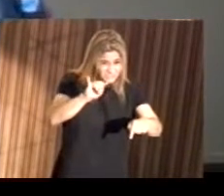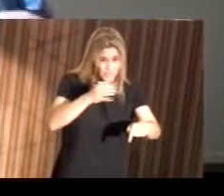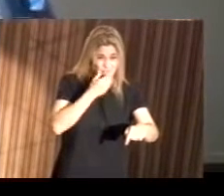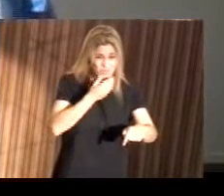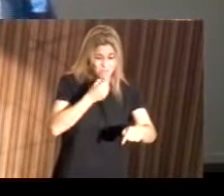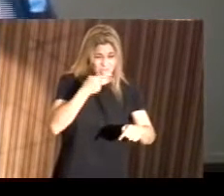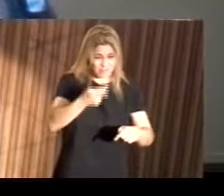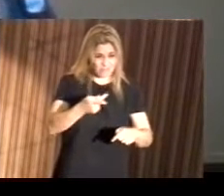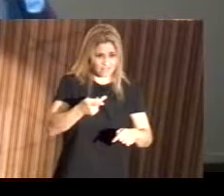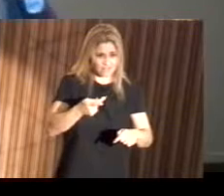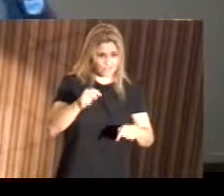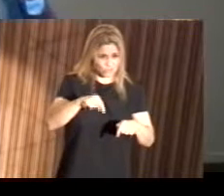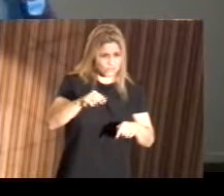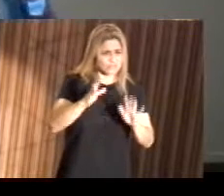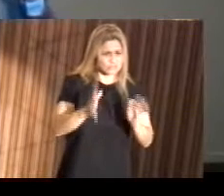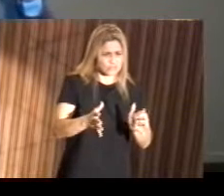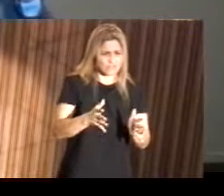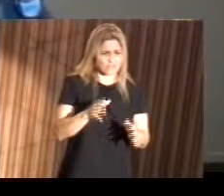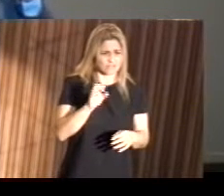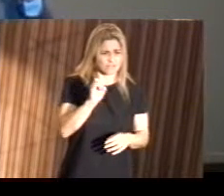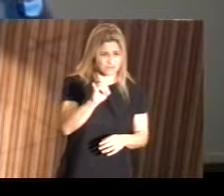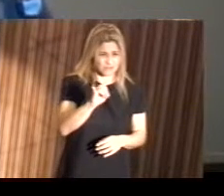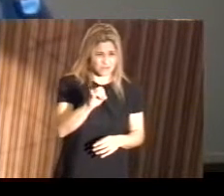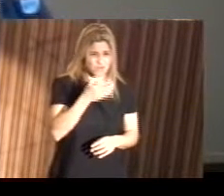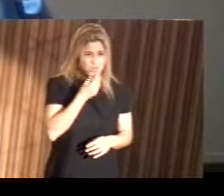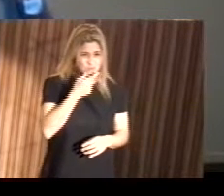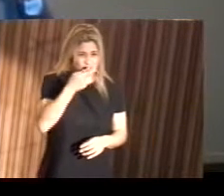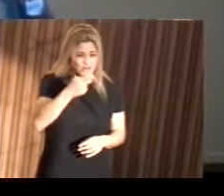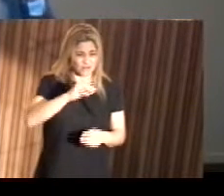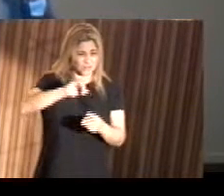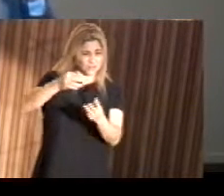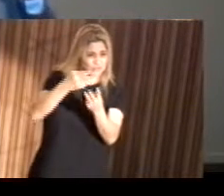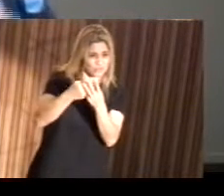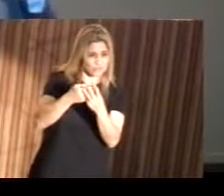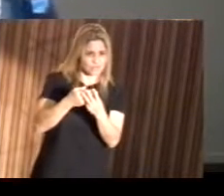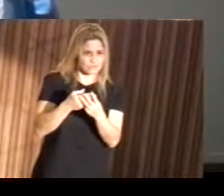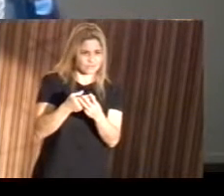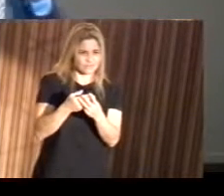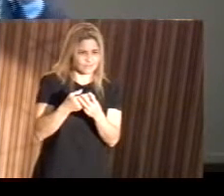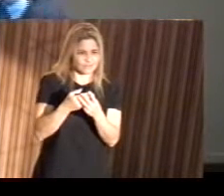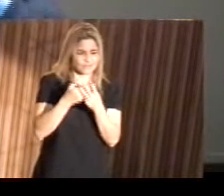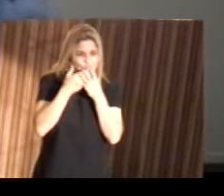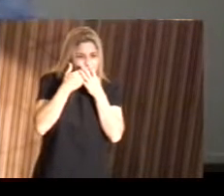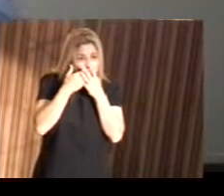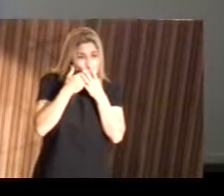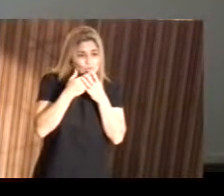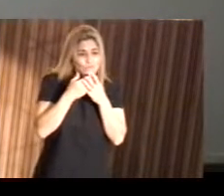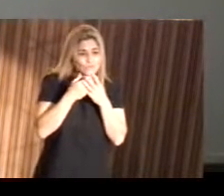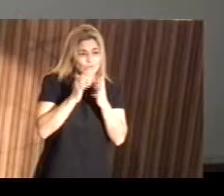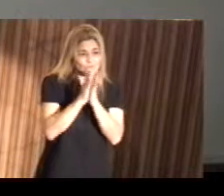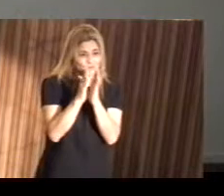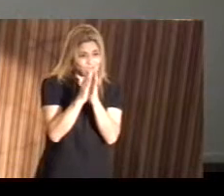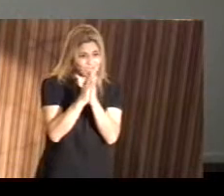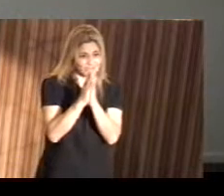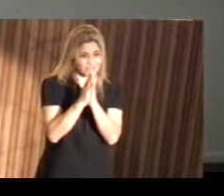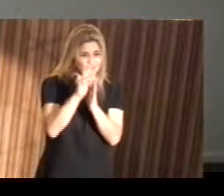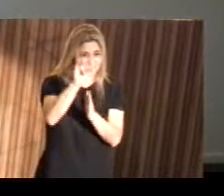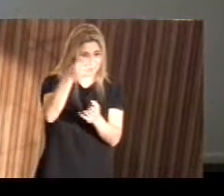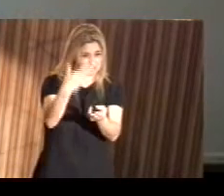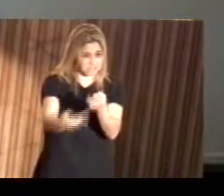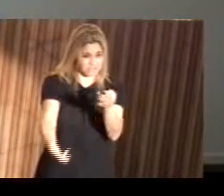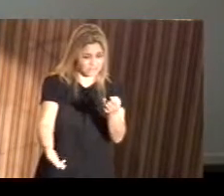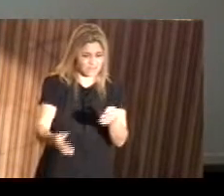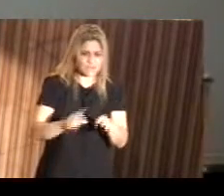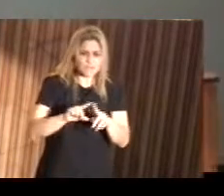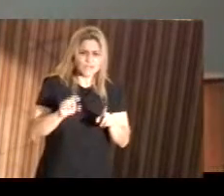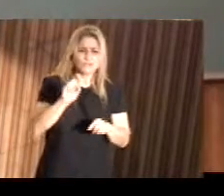Um jornalista daqui já perdeu o emprego porque falou mal do carnaval, então você imagina se falar aí de jejum e oração.